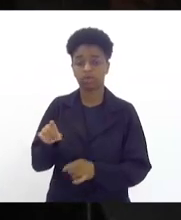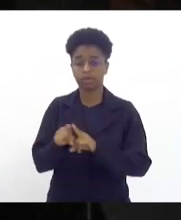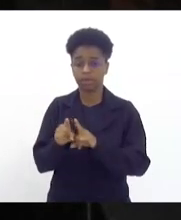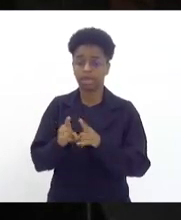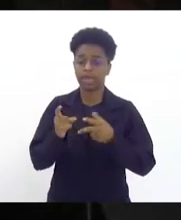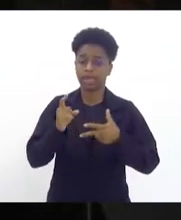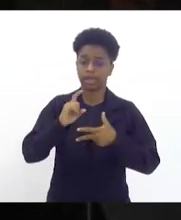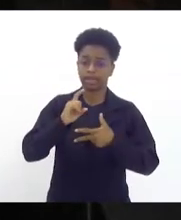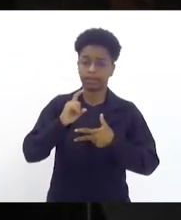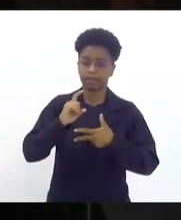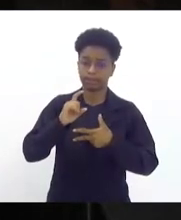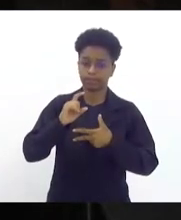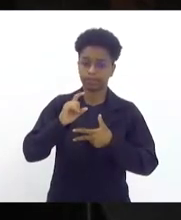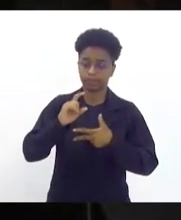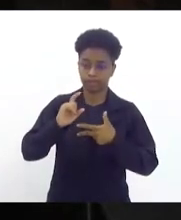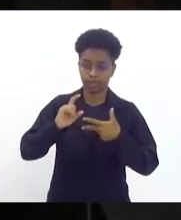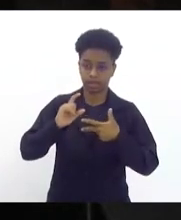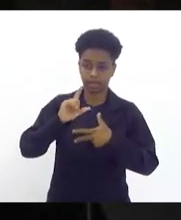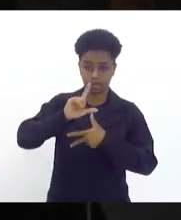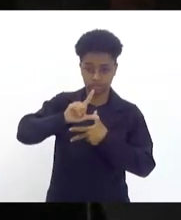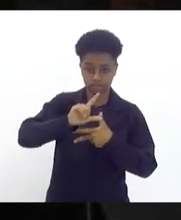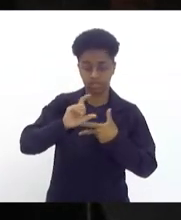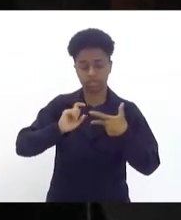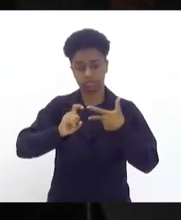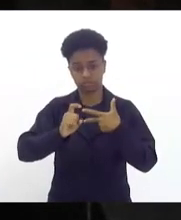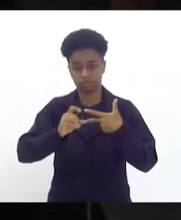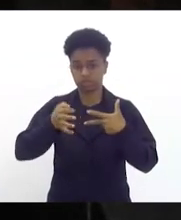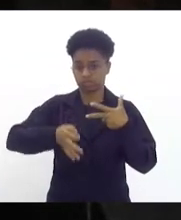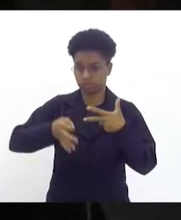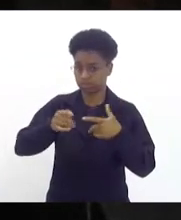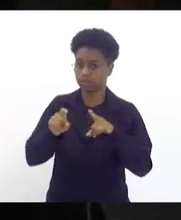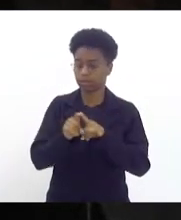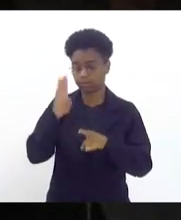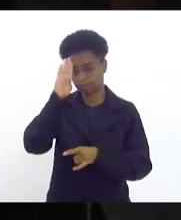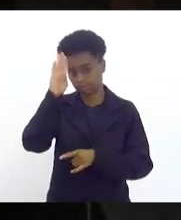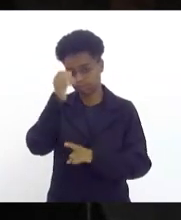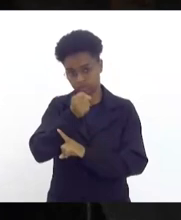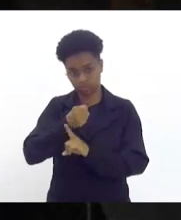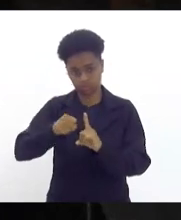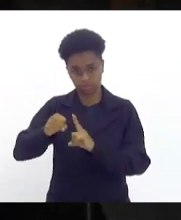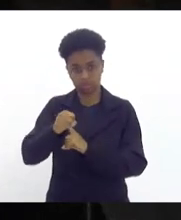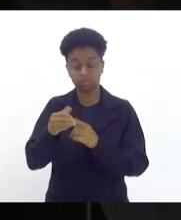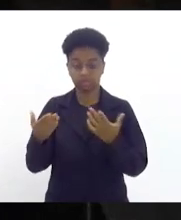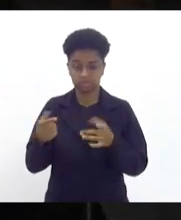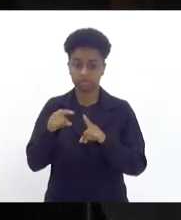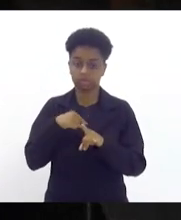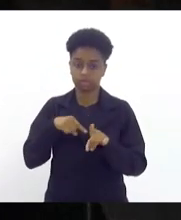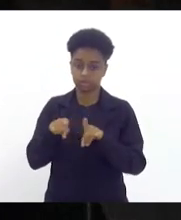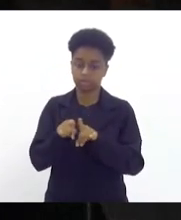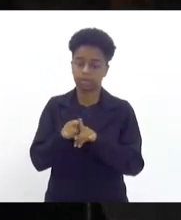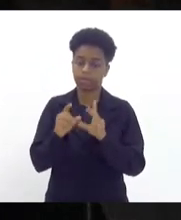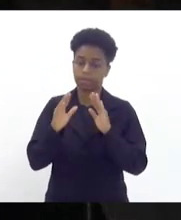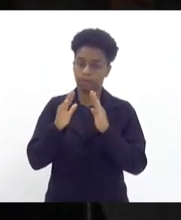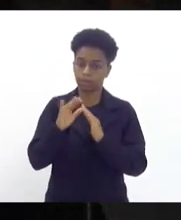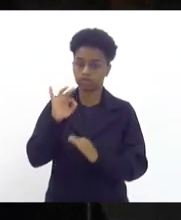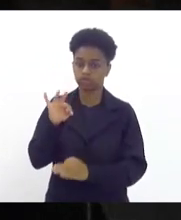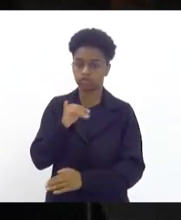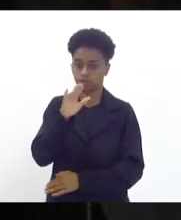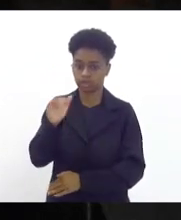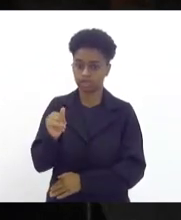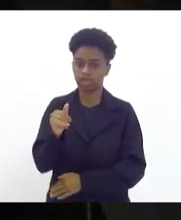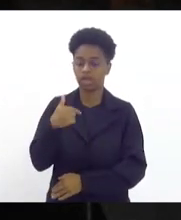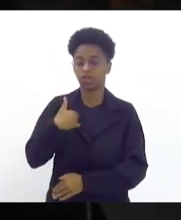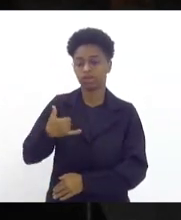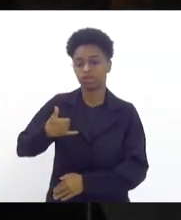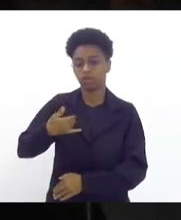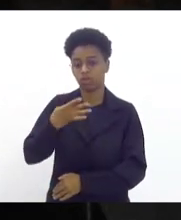legislativo e também do Judiciário e principalmente da sociedade como tudo também sou tijucano moro na Tijuca tem 40 anos